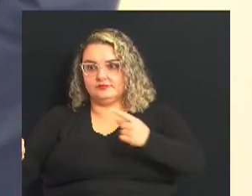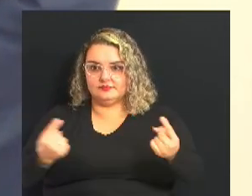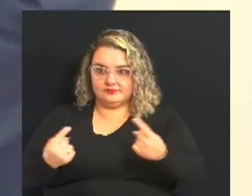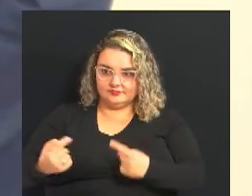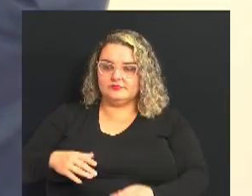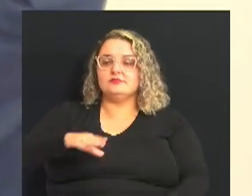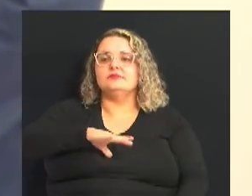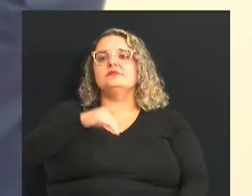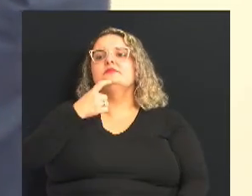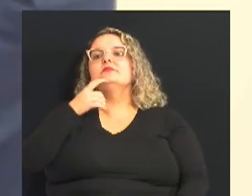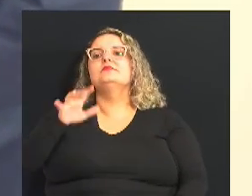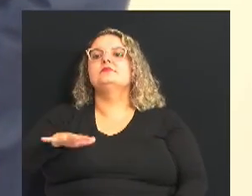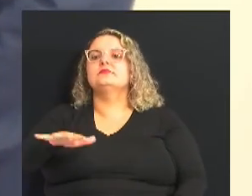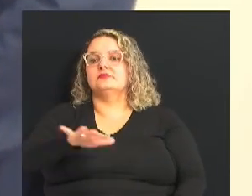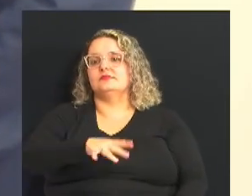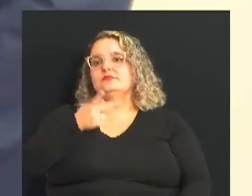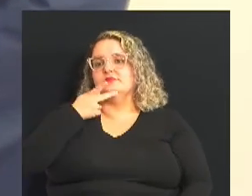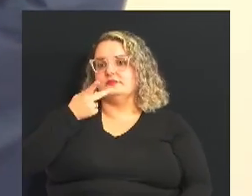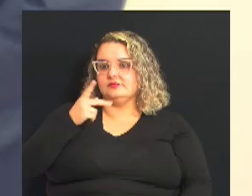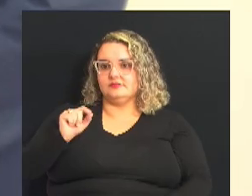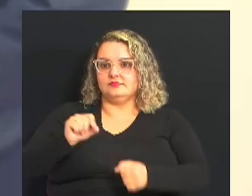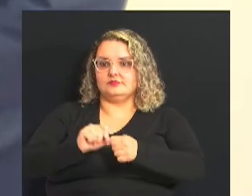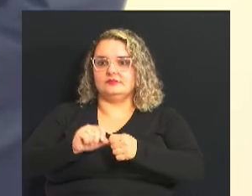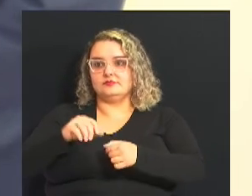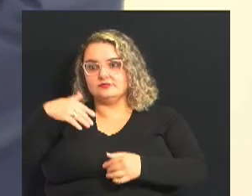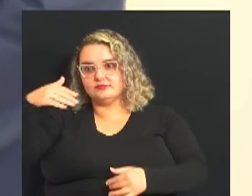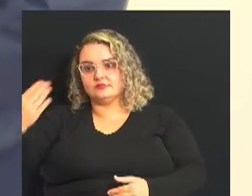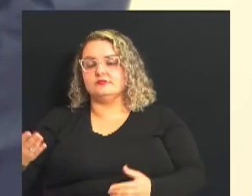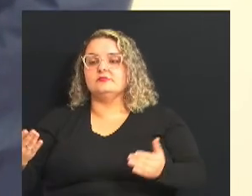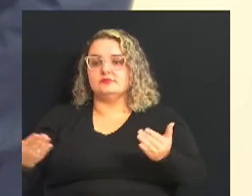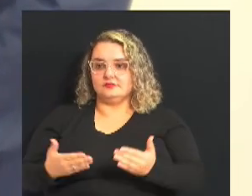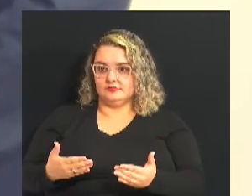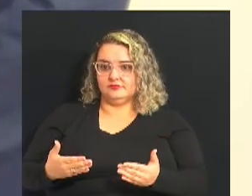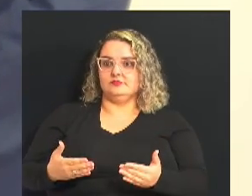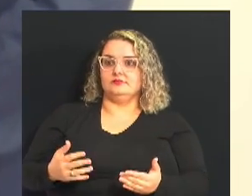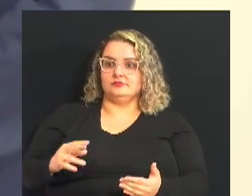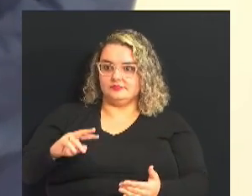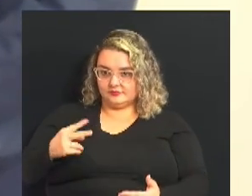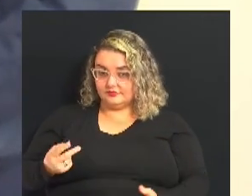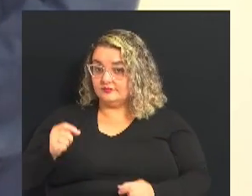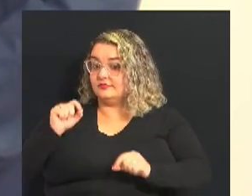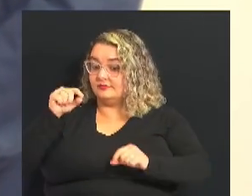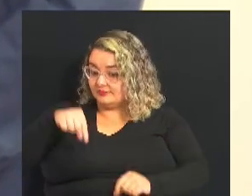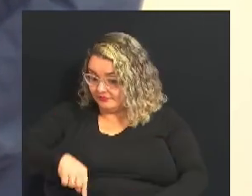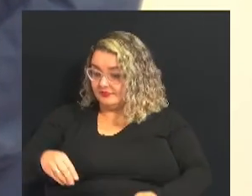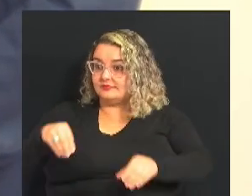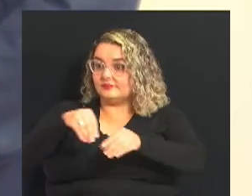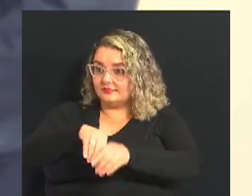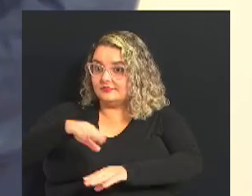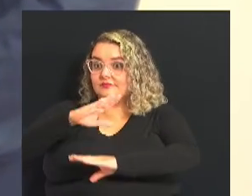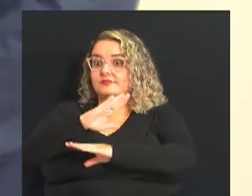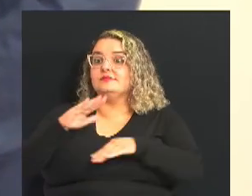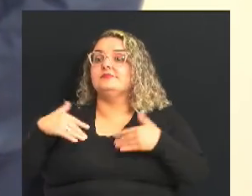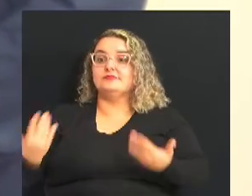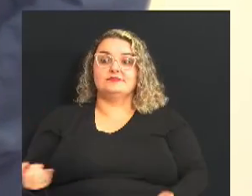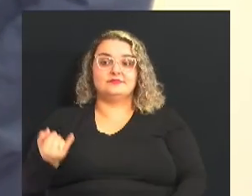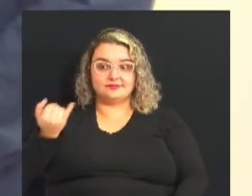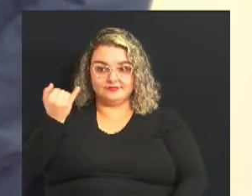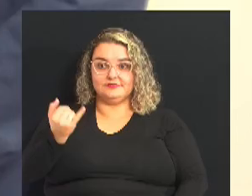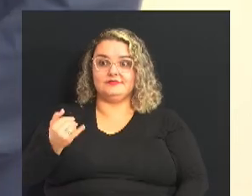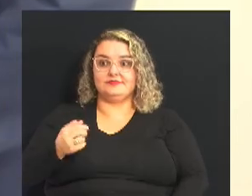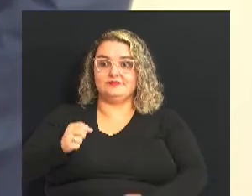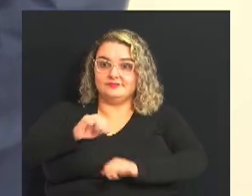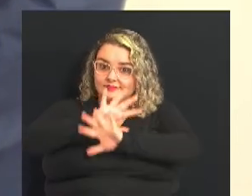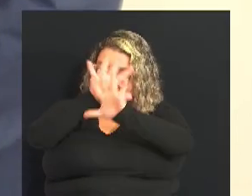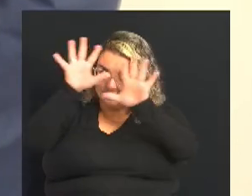Campinas e região para falar o que é feito por aí afora. Hoje foi a vez de mostrar o que é feito dentro da Câmara Municipal. Qual que é a importância disso para a